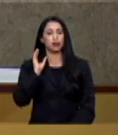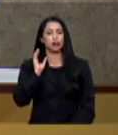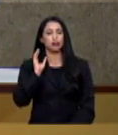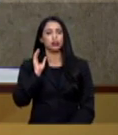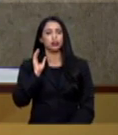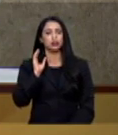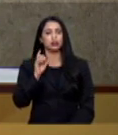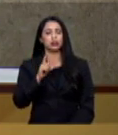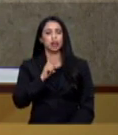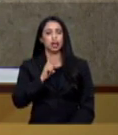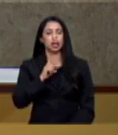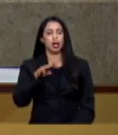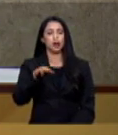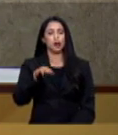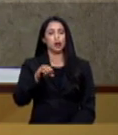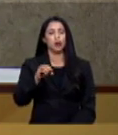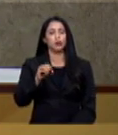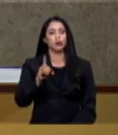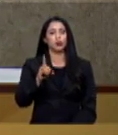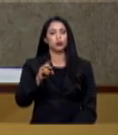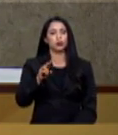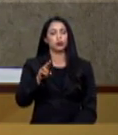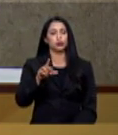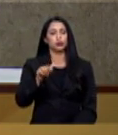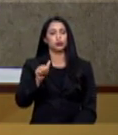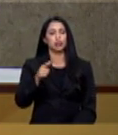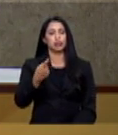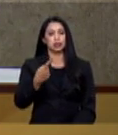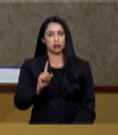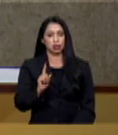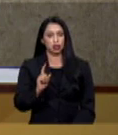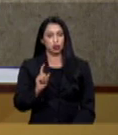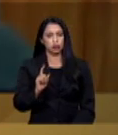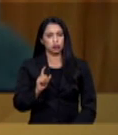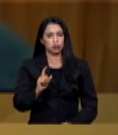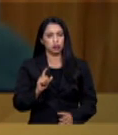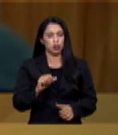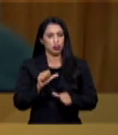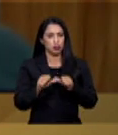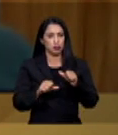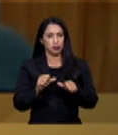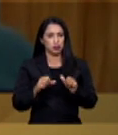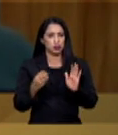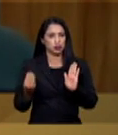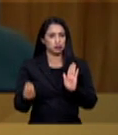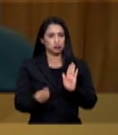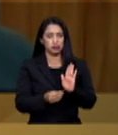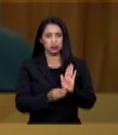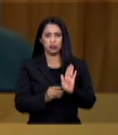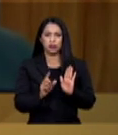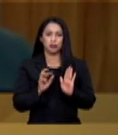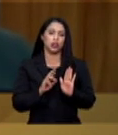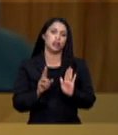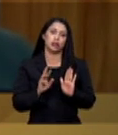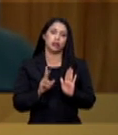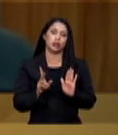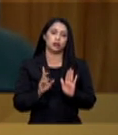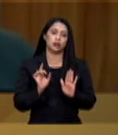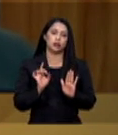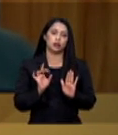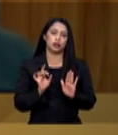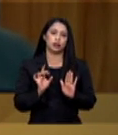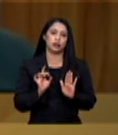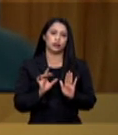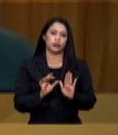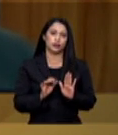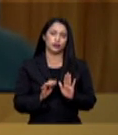em algum alcance da modulação por hora? Normalmente nós examinamos a modulação ao final, presidente. Eu,